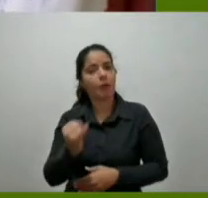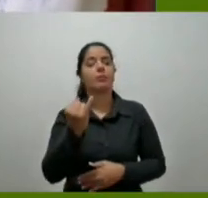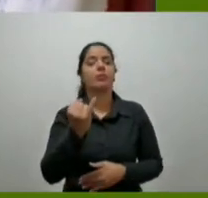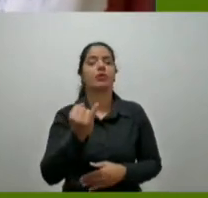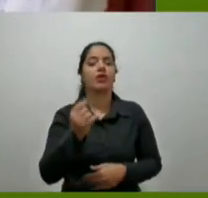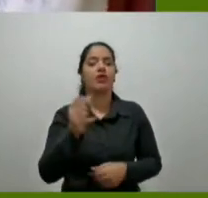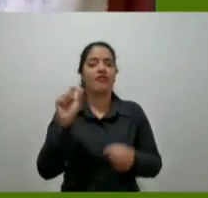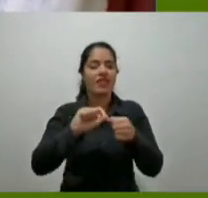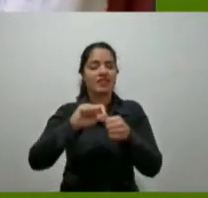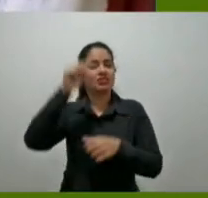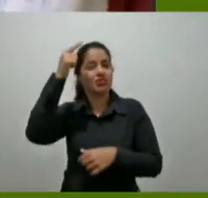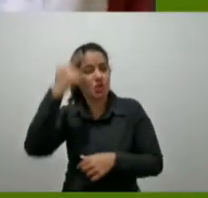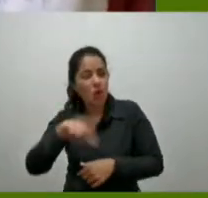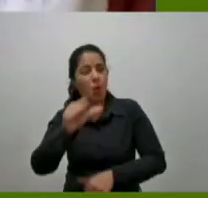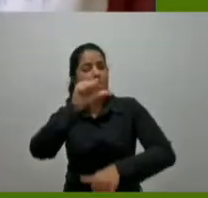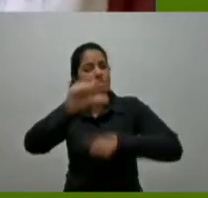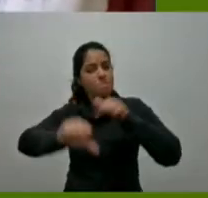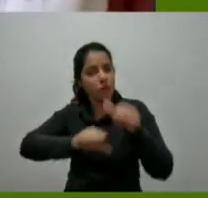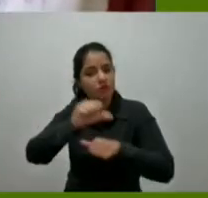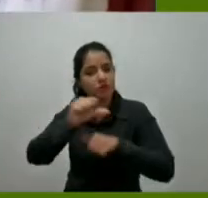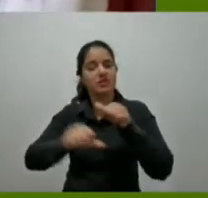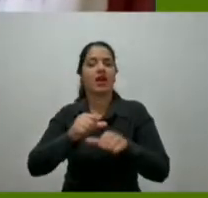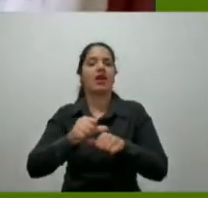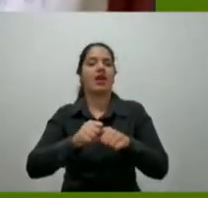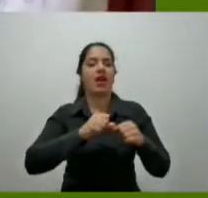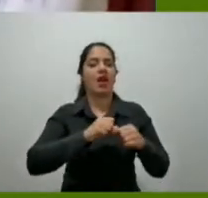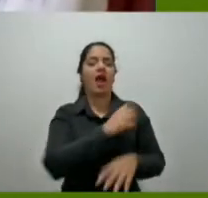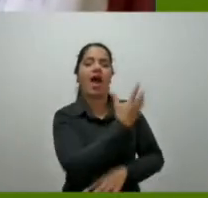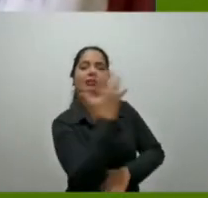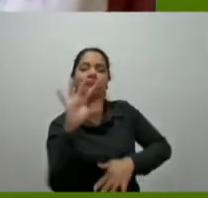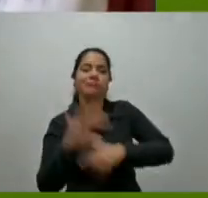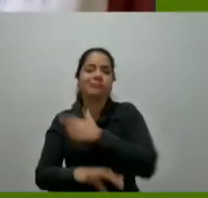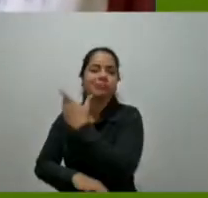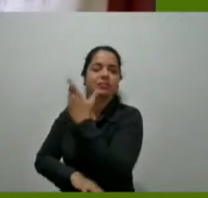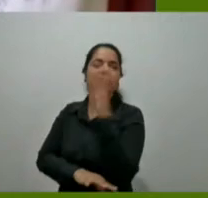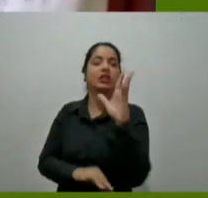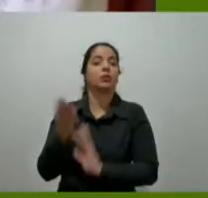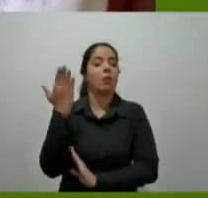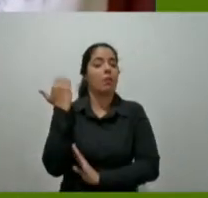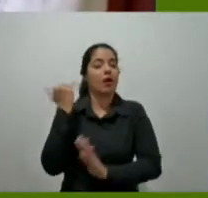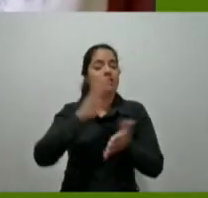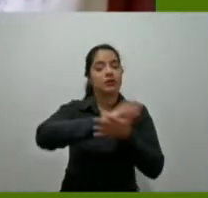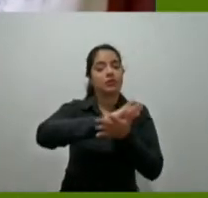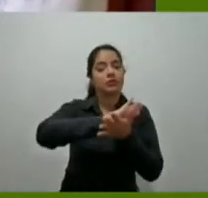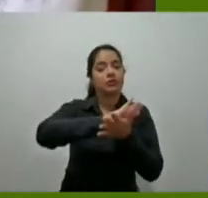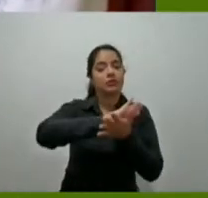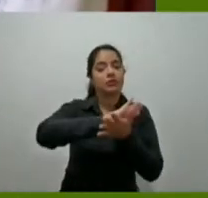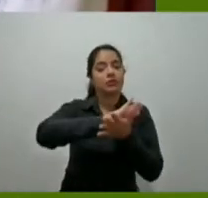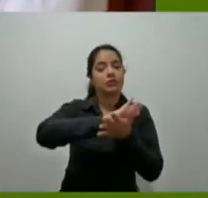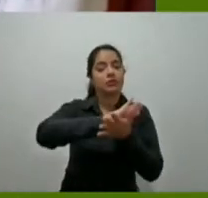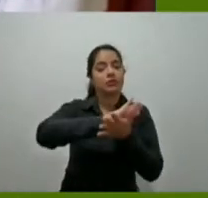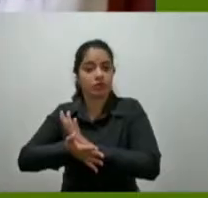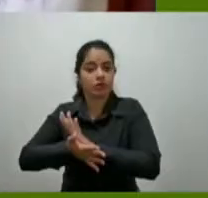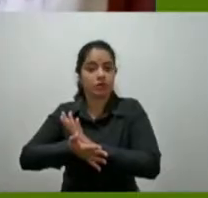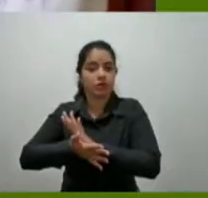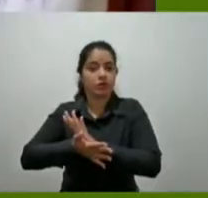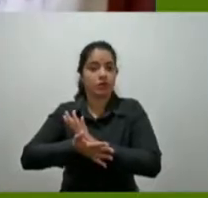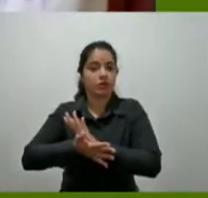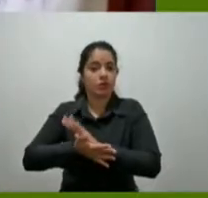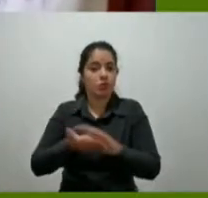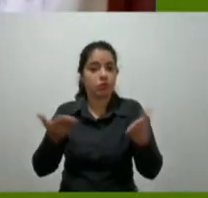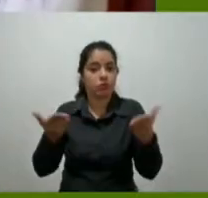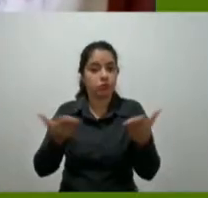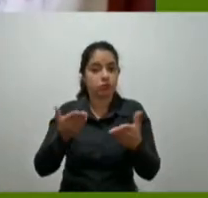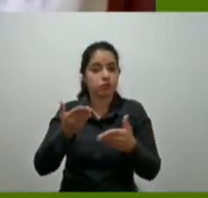ecossistema parecido com aquele que tinha sido destruído, dado o tamanho, numa larga escala, uma escala que a gente não